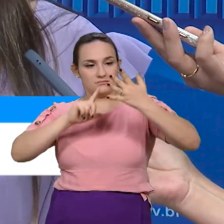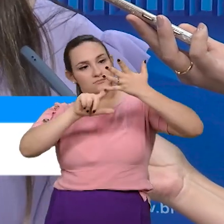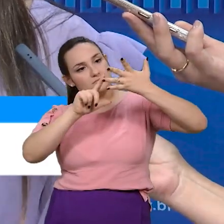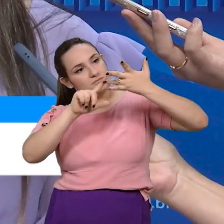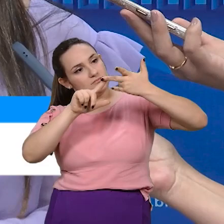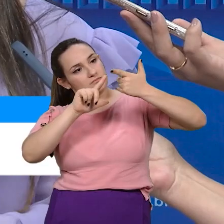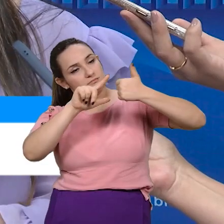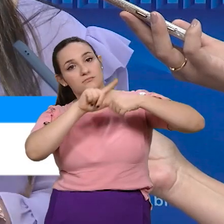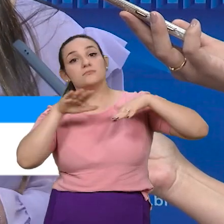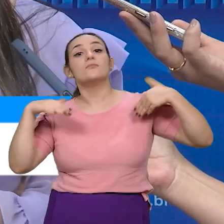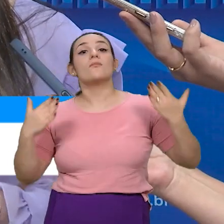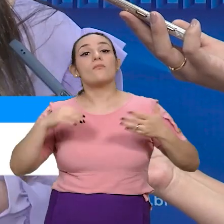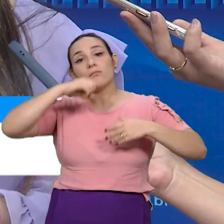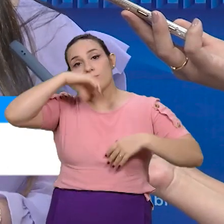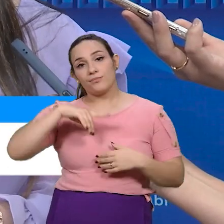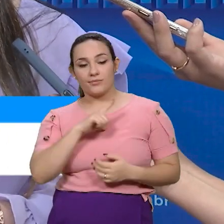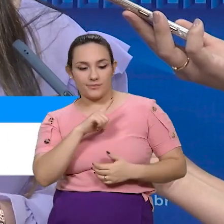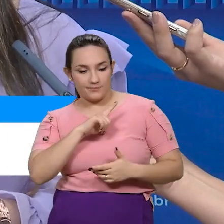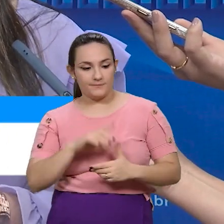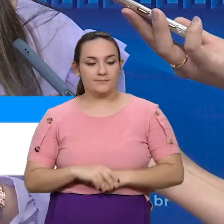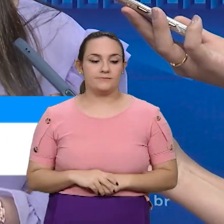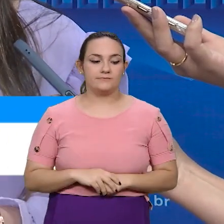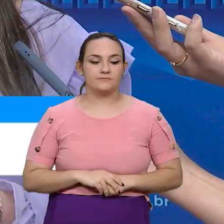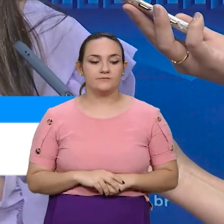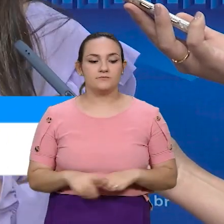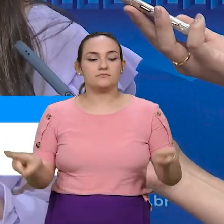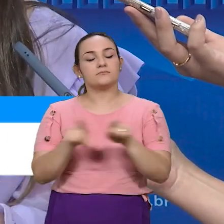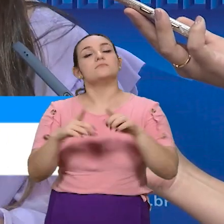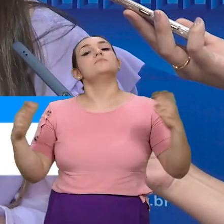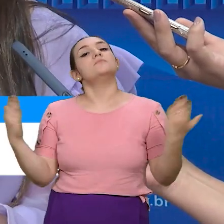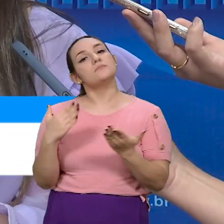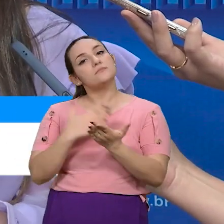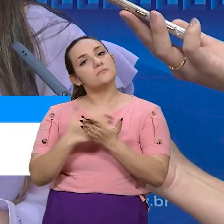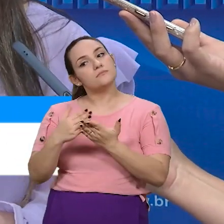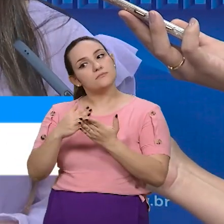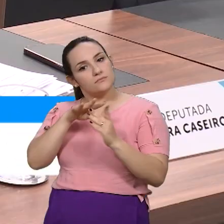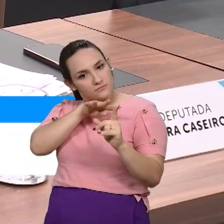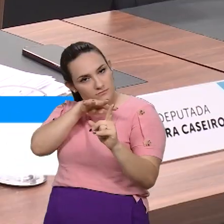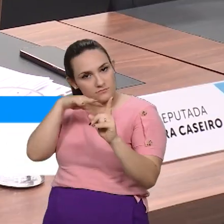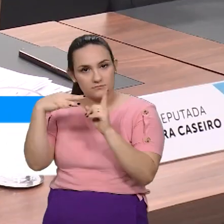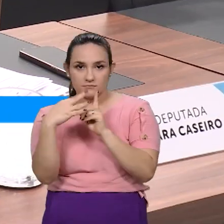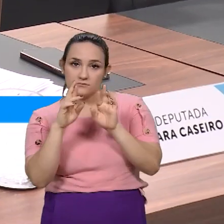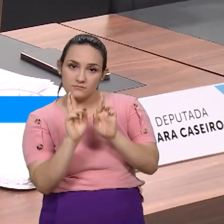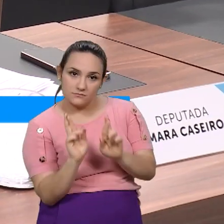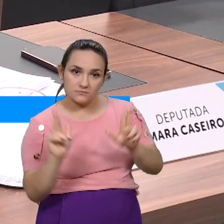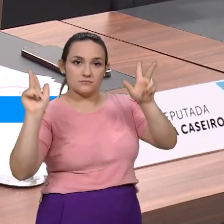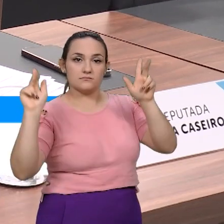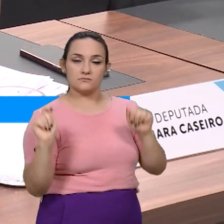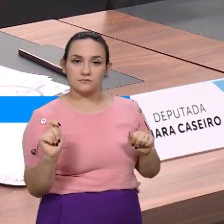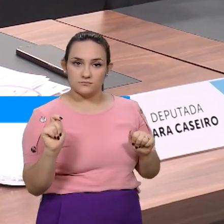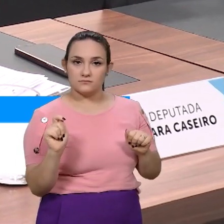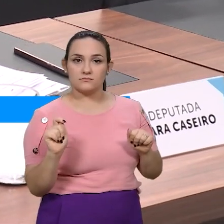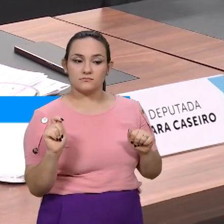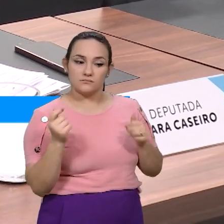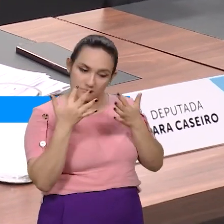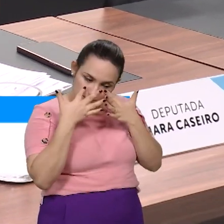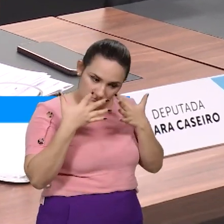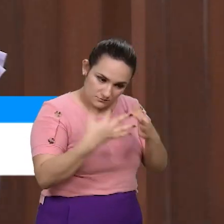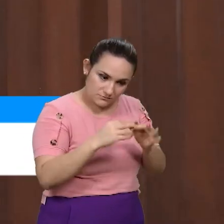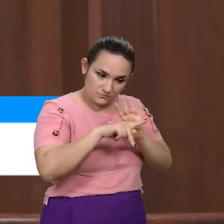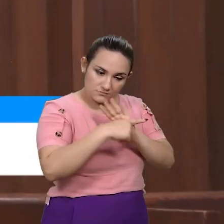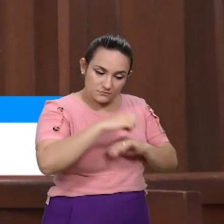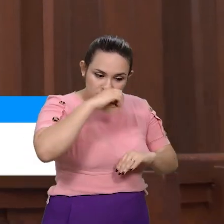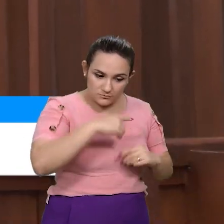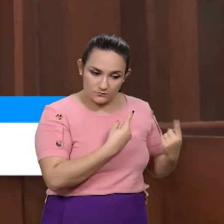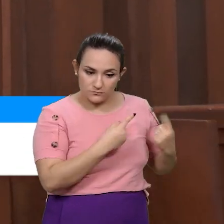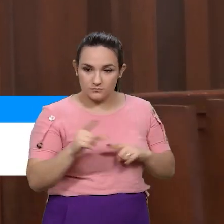violência e começa-se, então, a ter um olhar diferenciado para a questão da violência contra as mulheres.